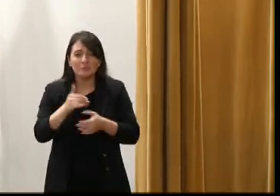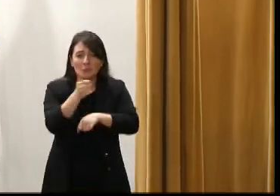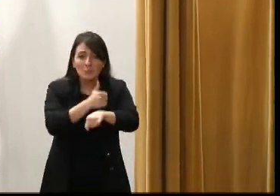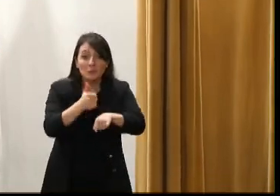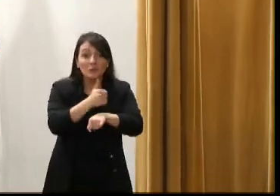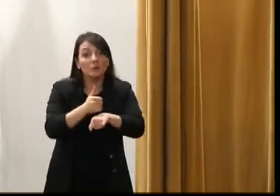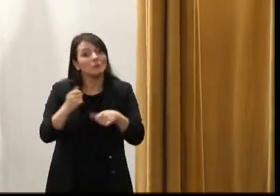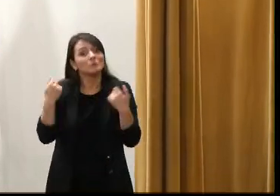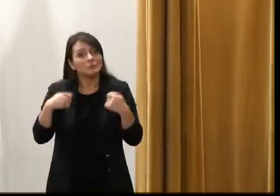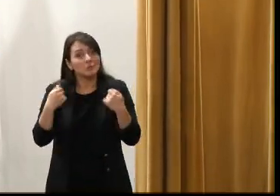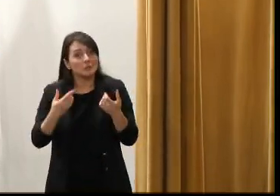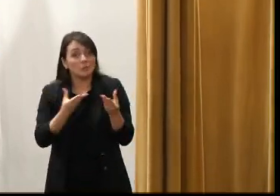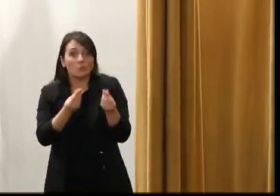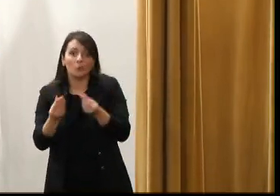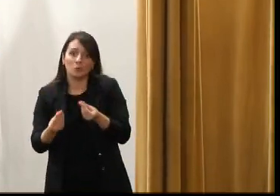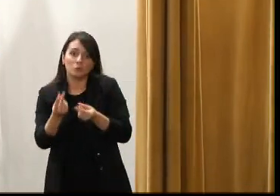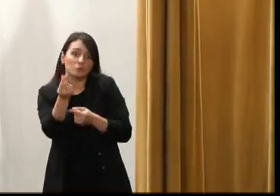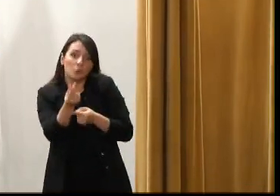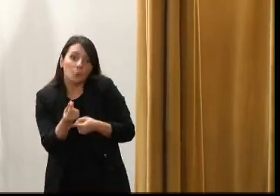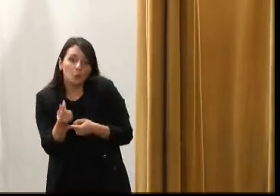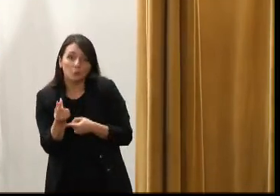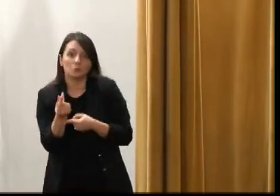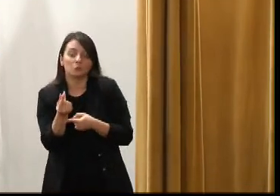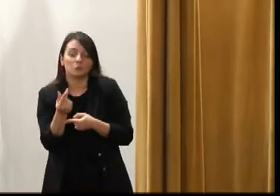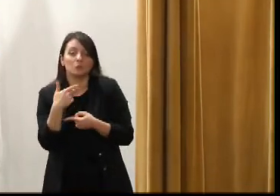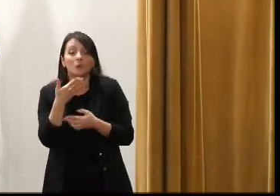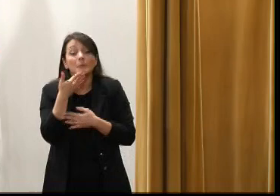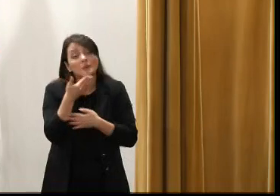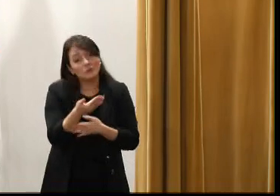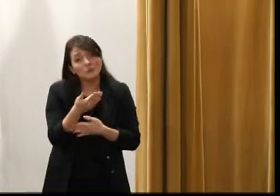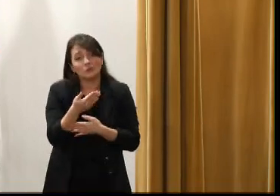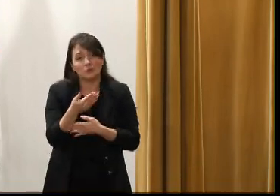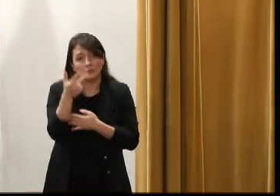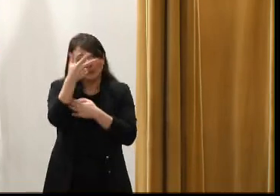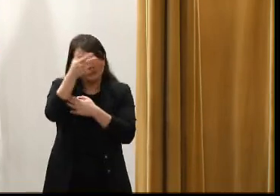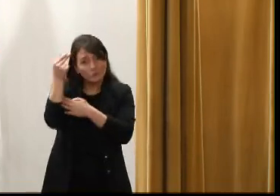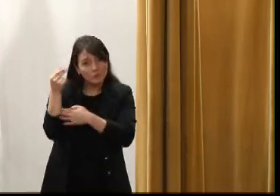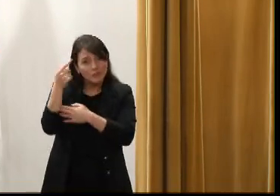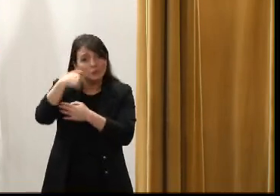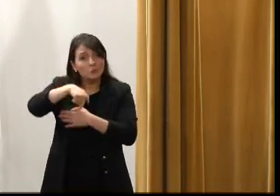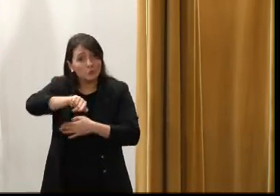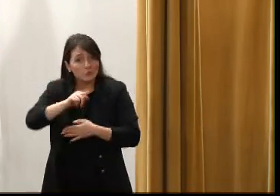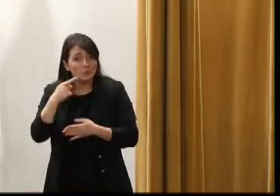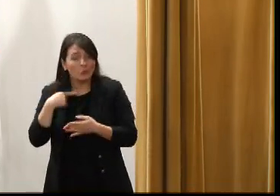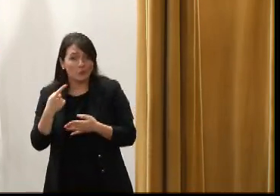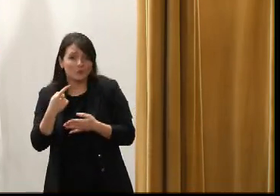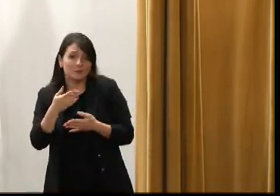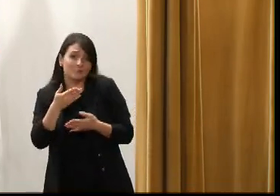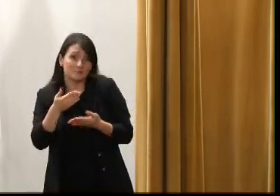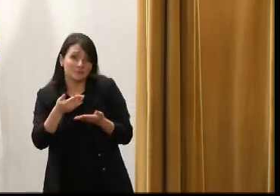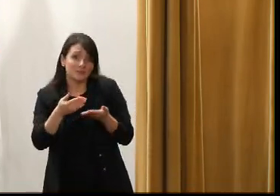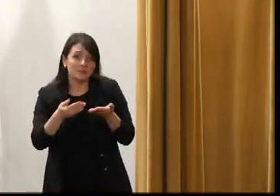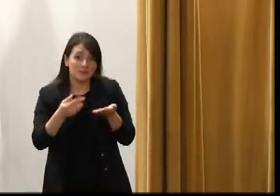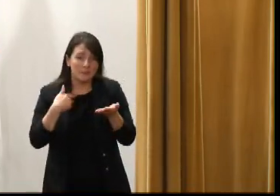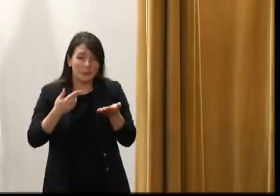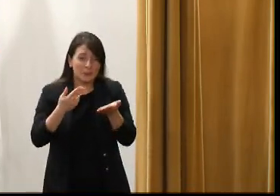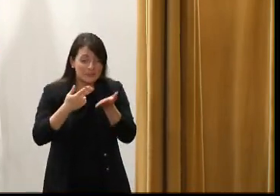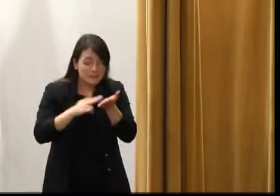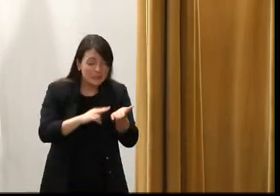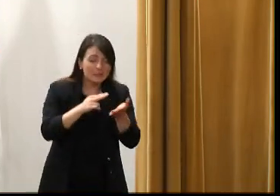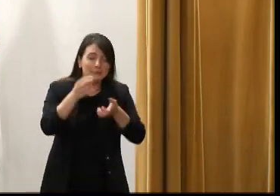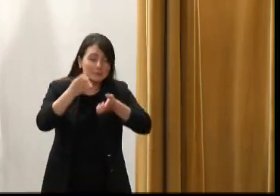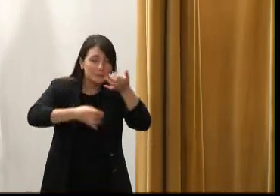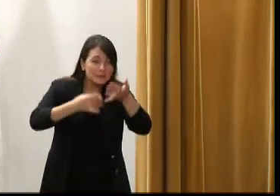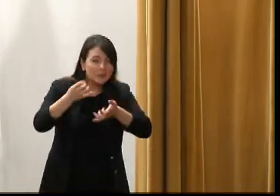profissional, isso tudo envolve custos. Então, pedir para o prefeito, olha, nós vamos mandar uma recomendação ao prefeito, mas instruída